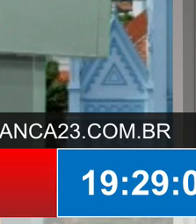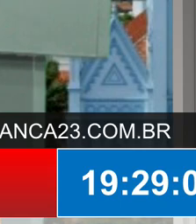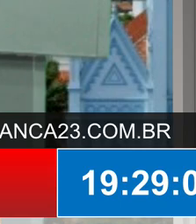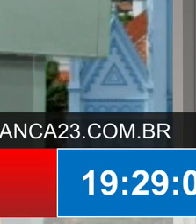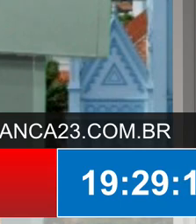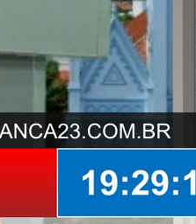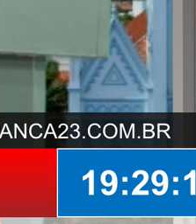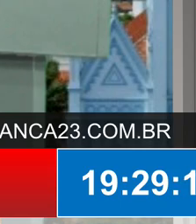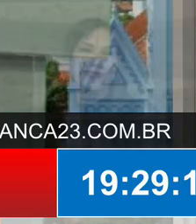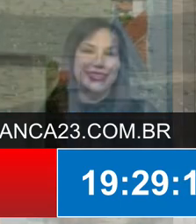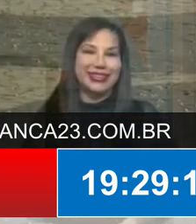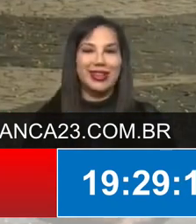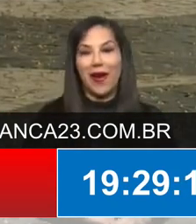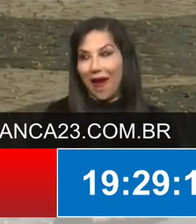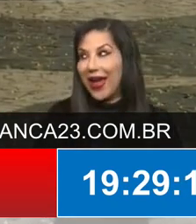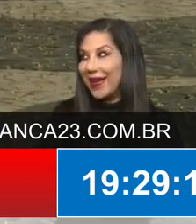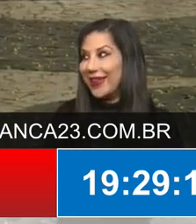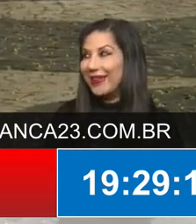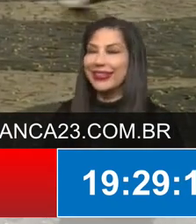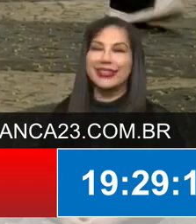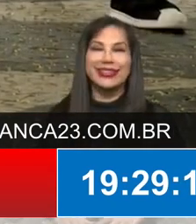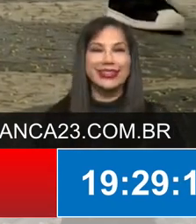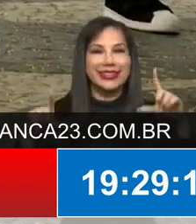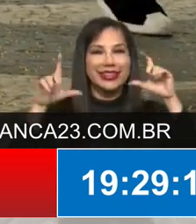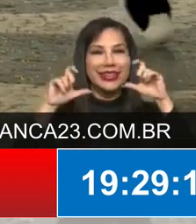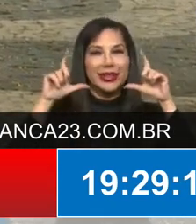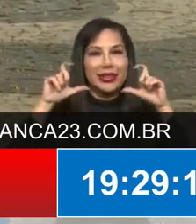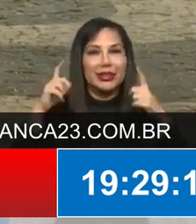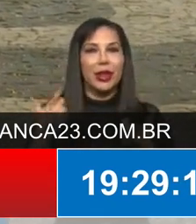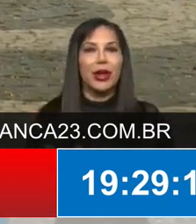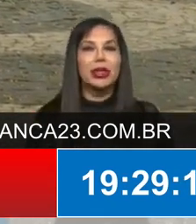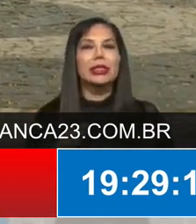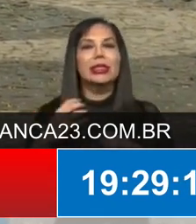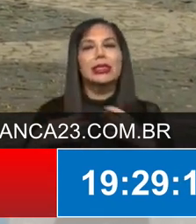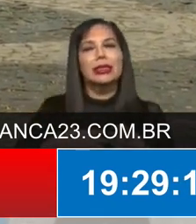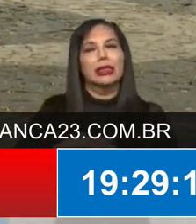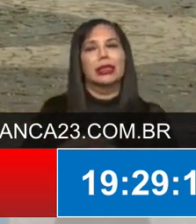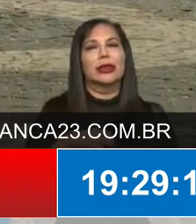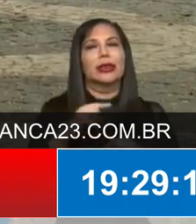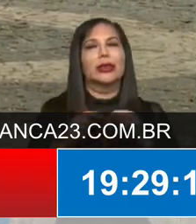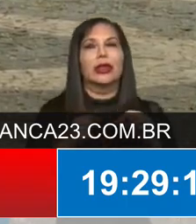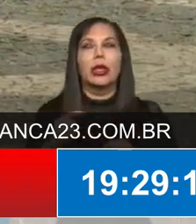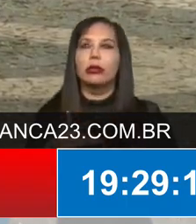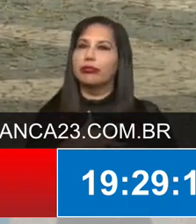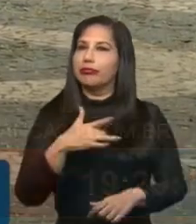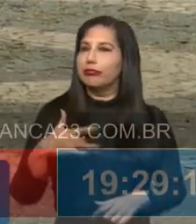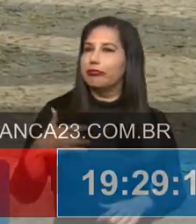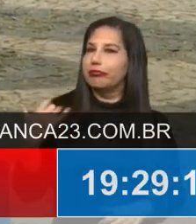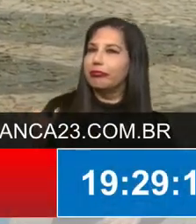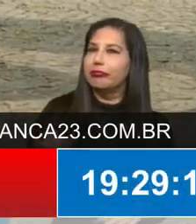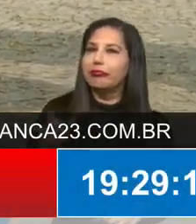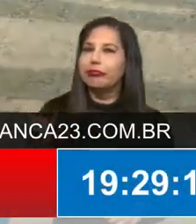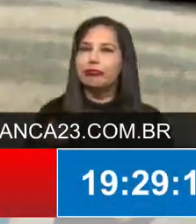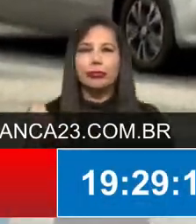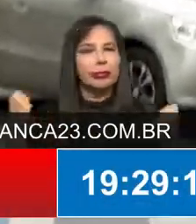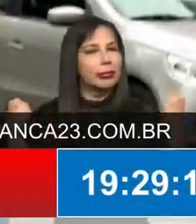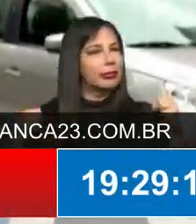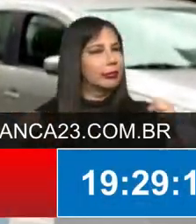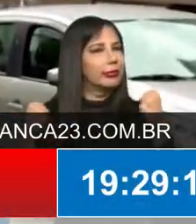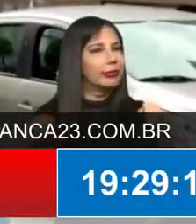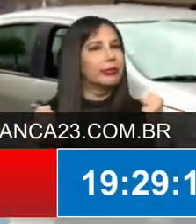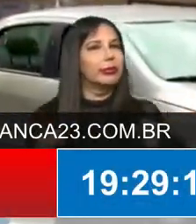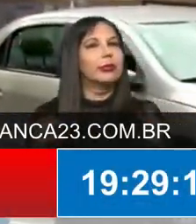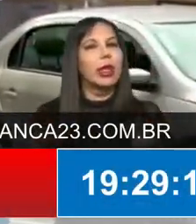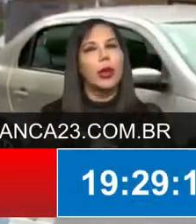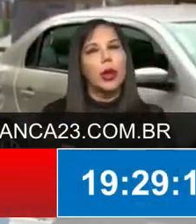até fora veja só a fotógrafa Lívia Oliveira sentiu na pele os benefícios que uma rotina de atividades físicas